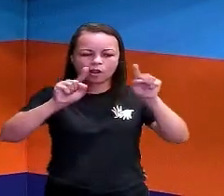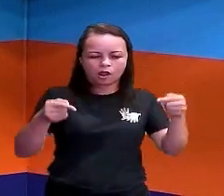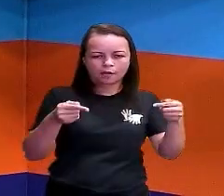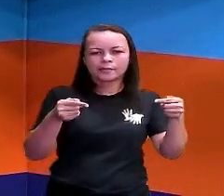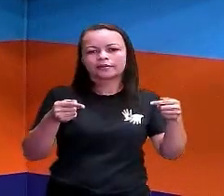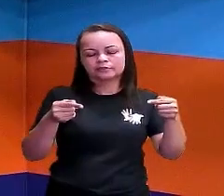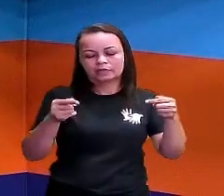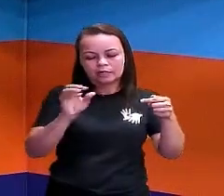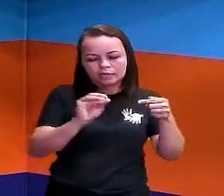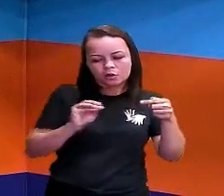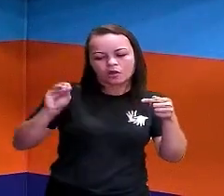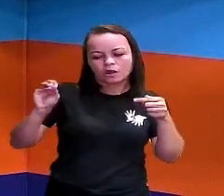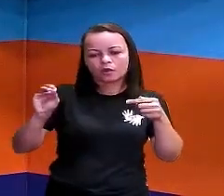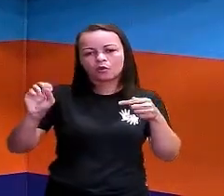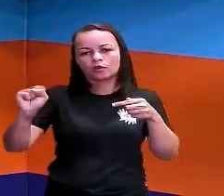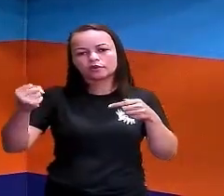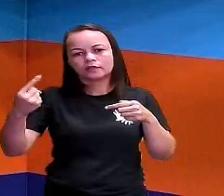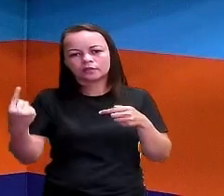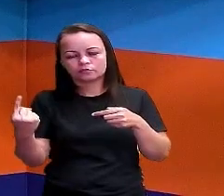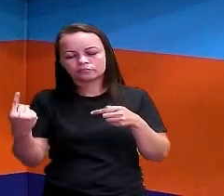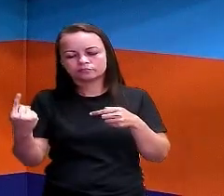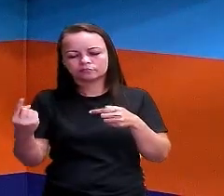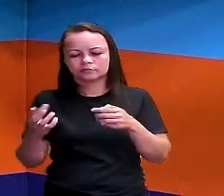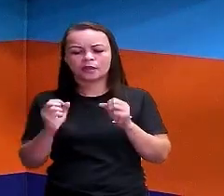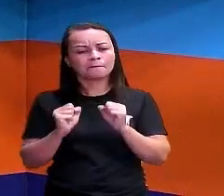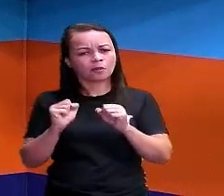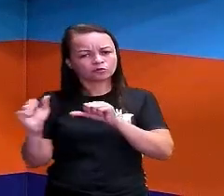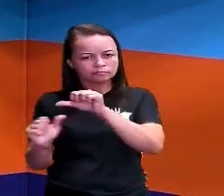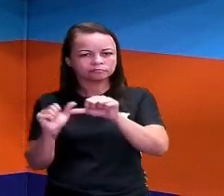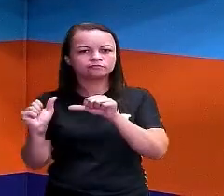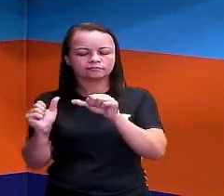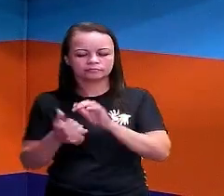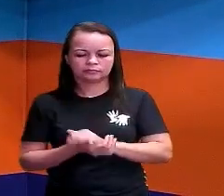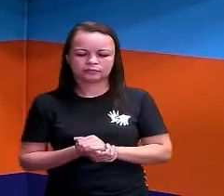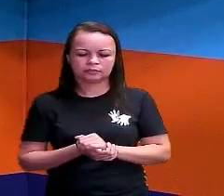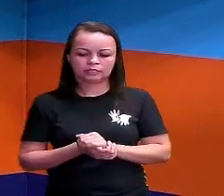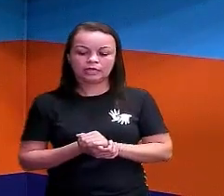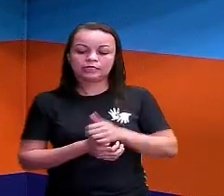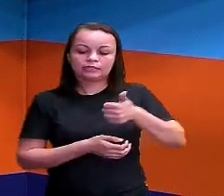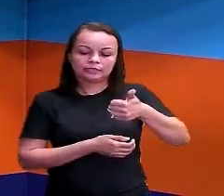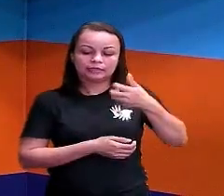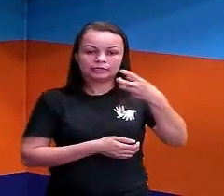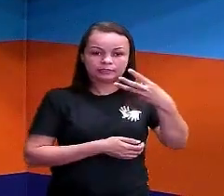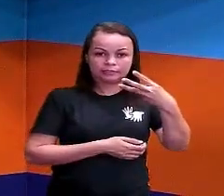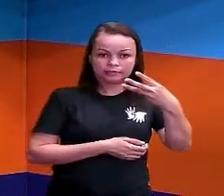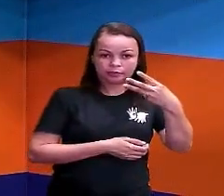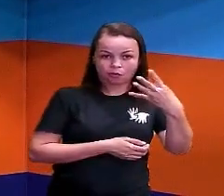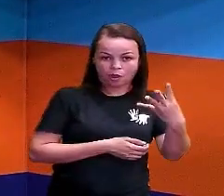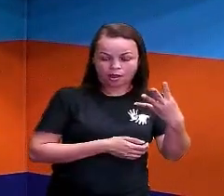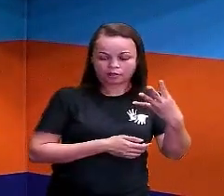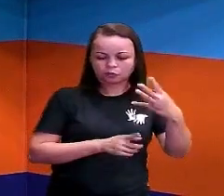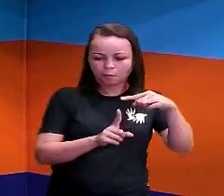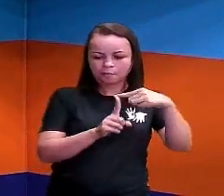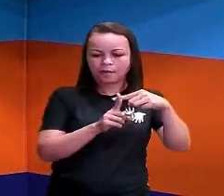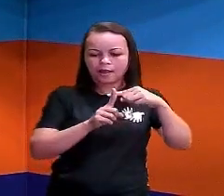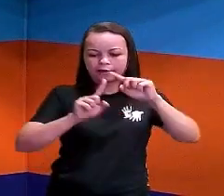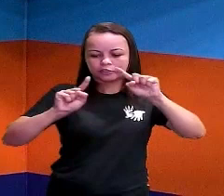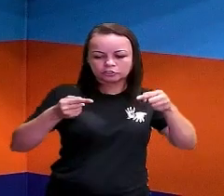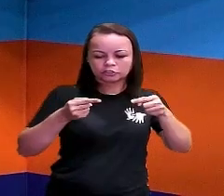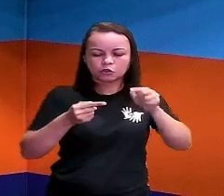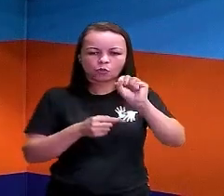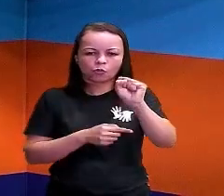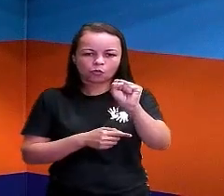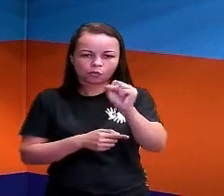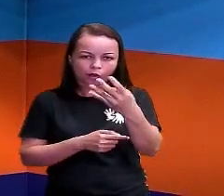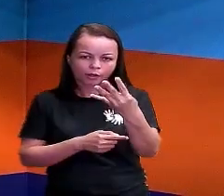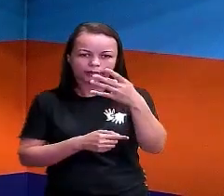depois adiciono 81. Posso fazer diferente, ó. Seguro o 134 e vou fazer a adição de 45 mais